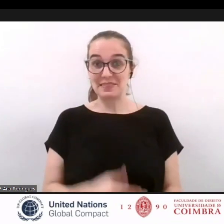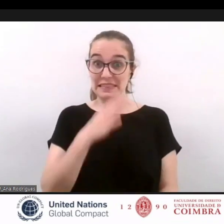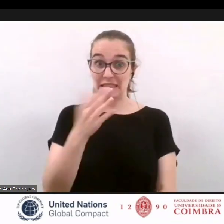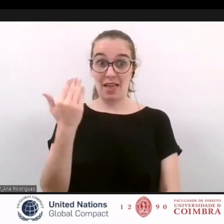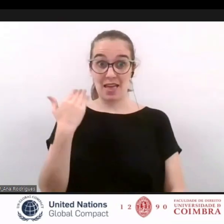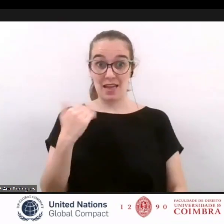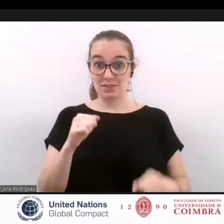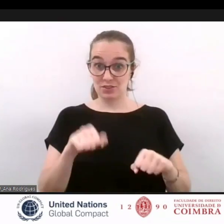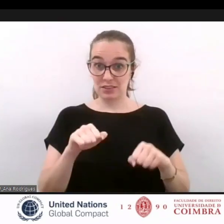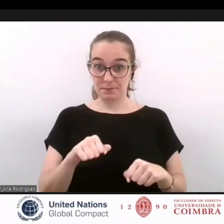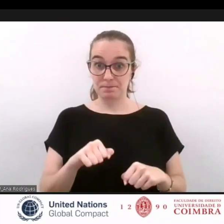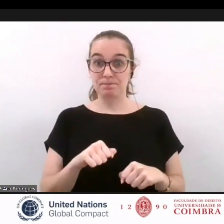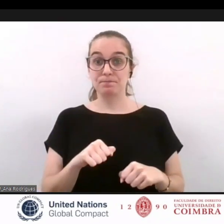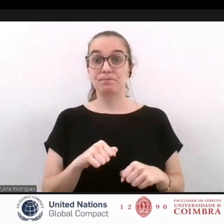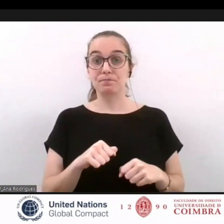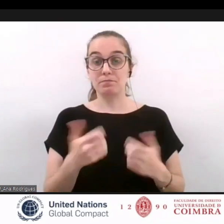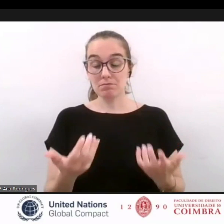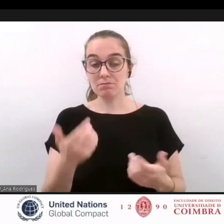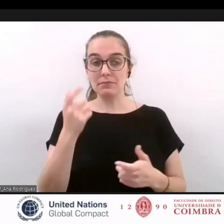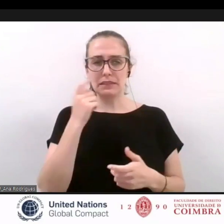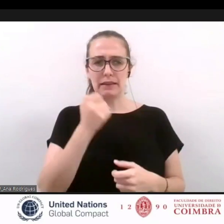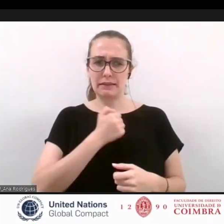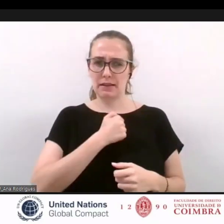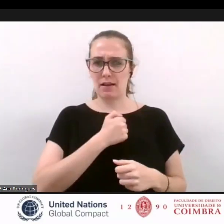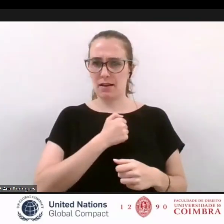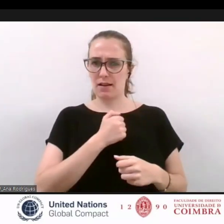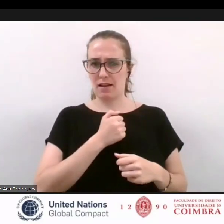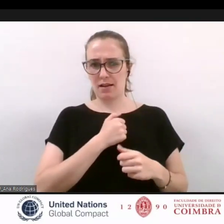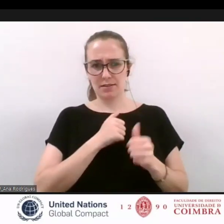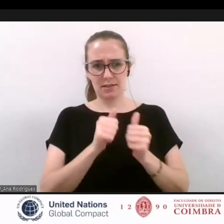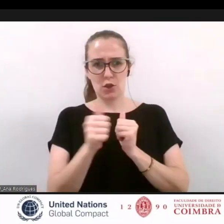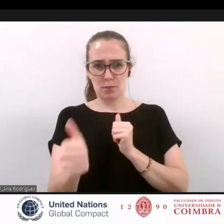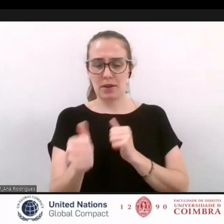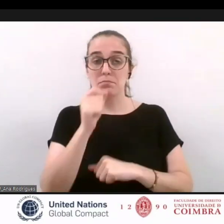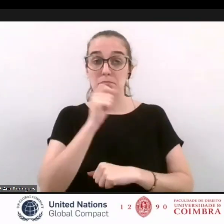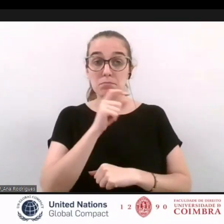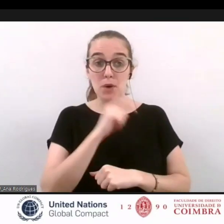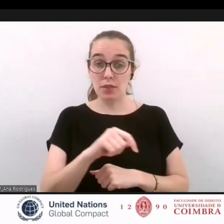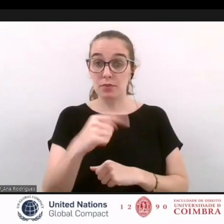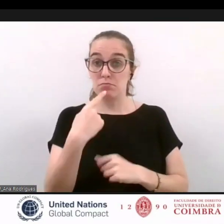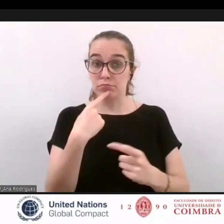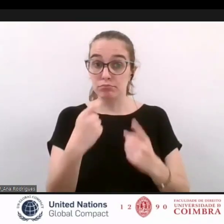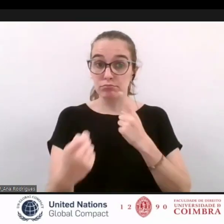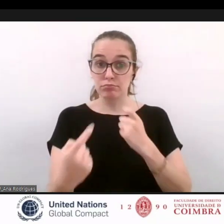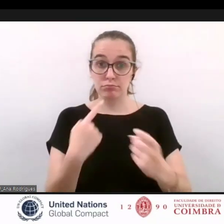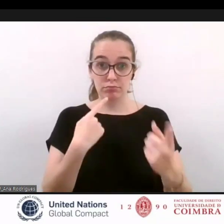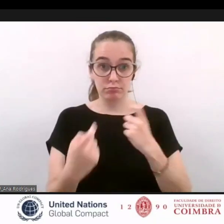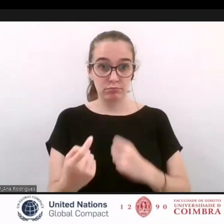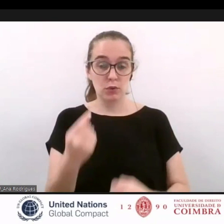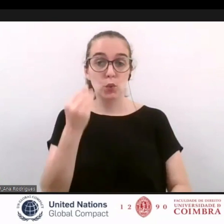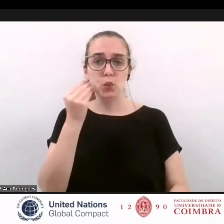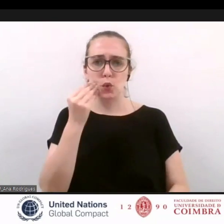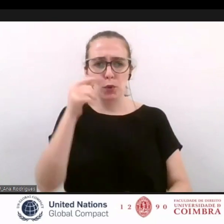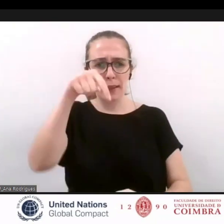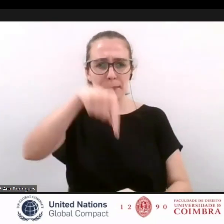inicialmente, quem nos acompanha através das plataformas digitais pode colocar questões através da ferramenta